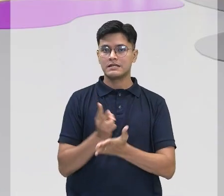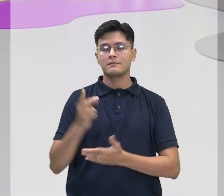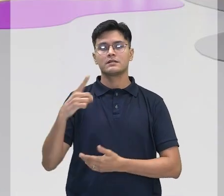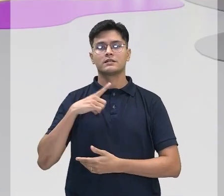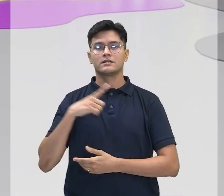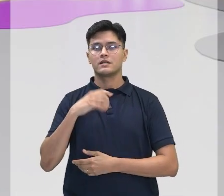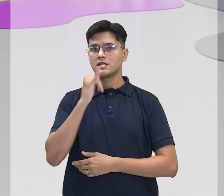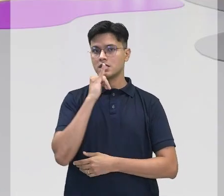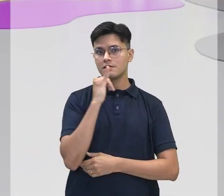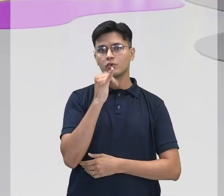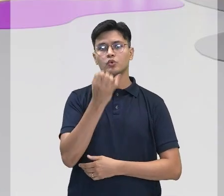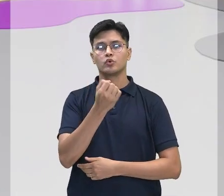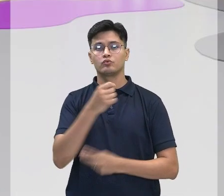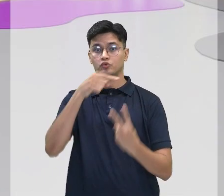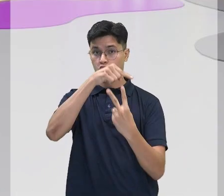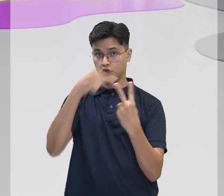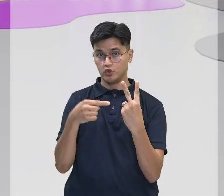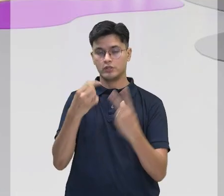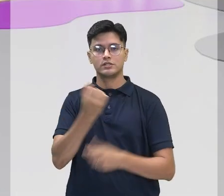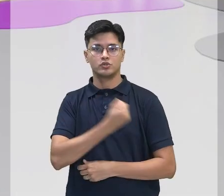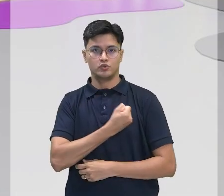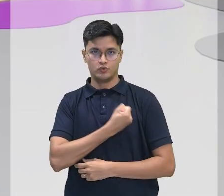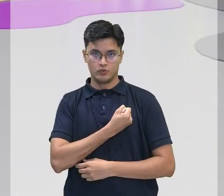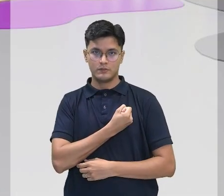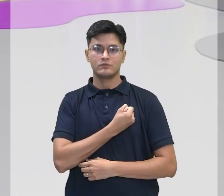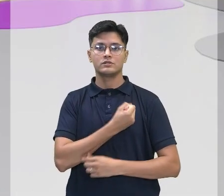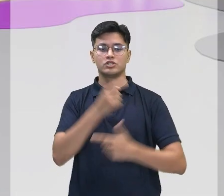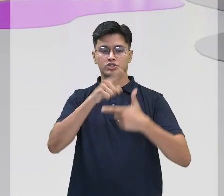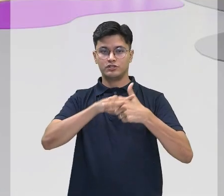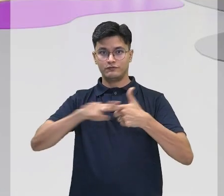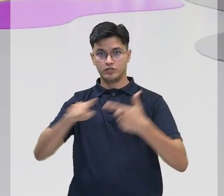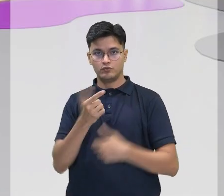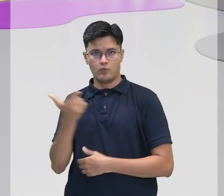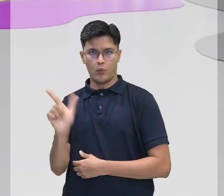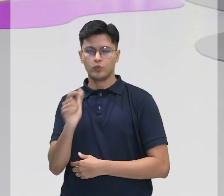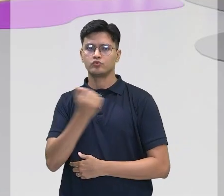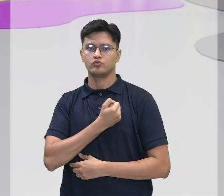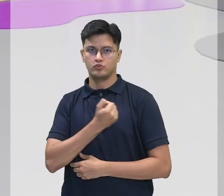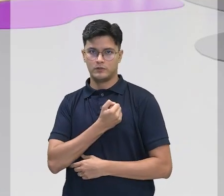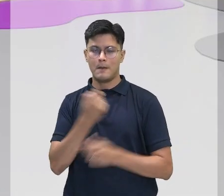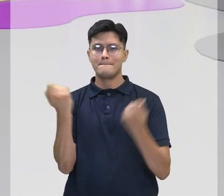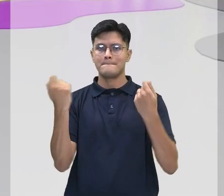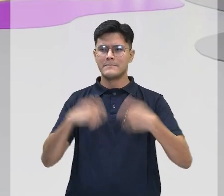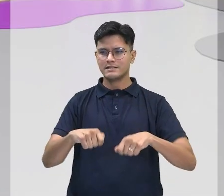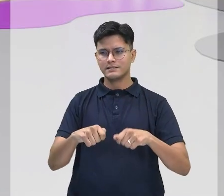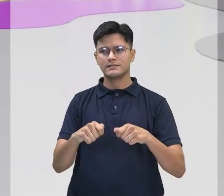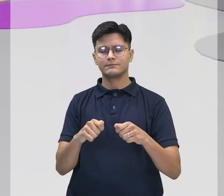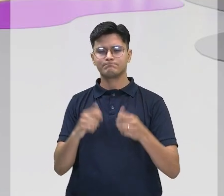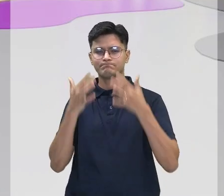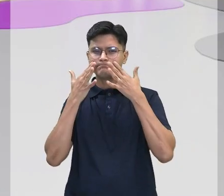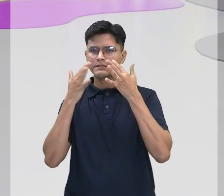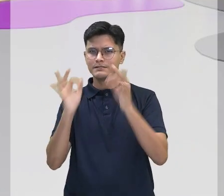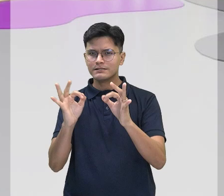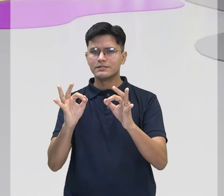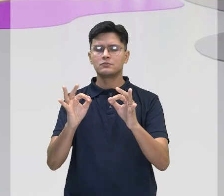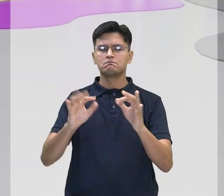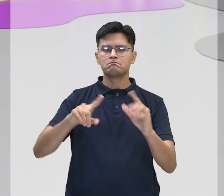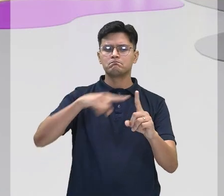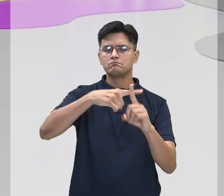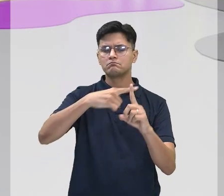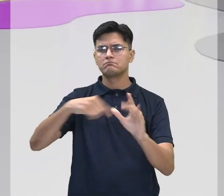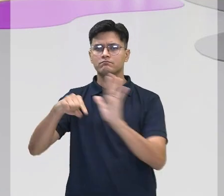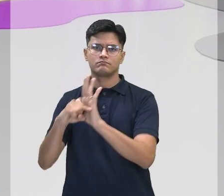dois números inteiros, eu vou olhar para os seus sinais. Se os sinais são iguais, ou seja, dois